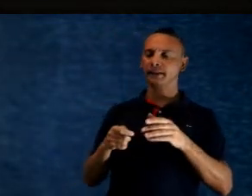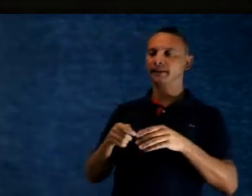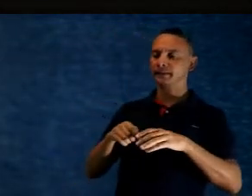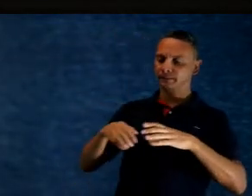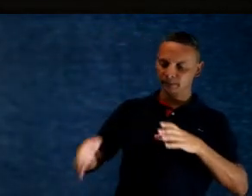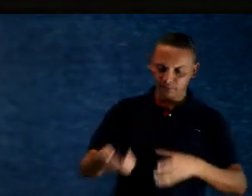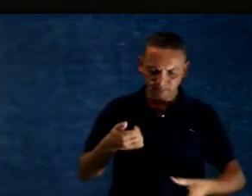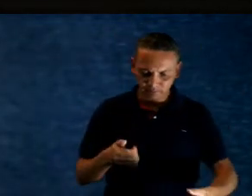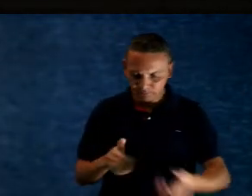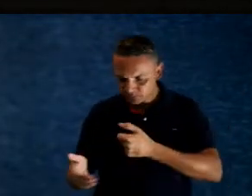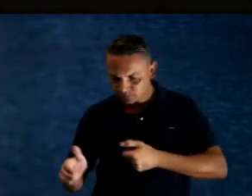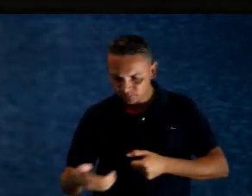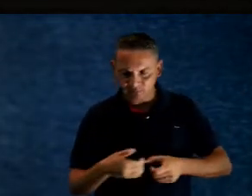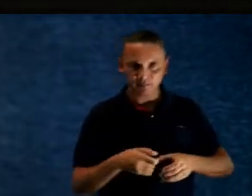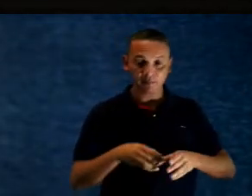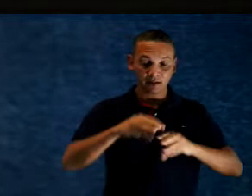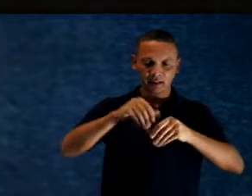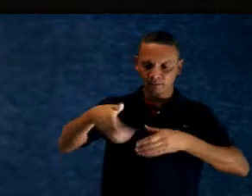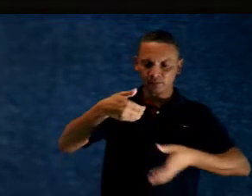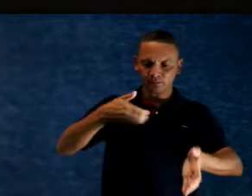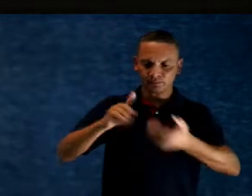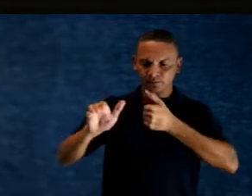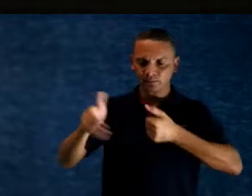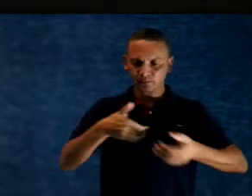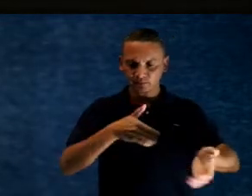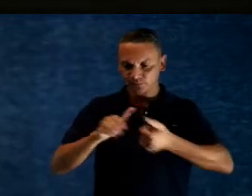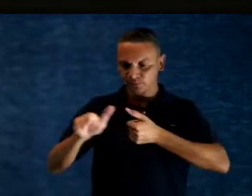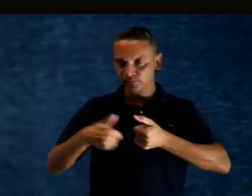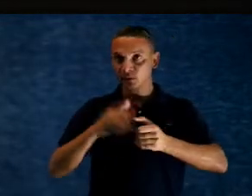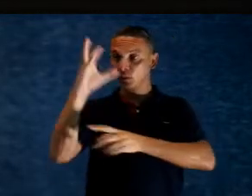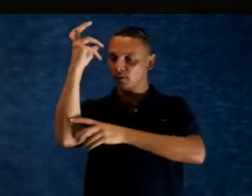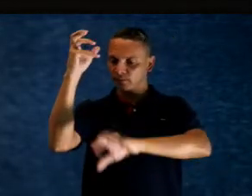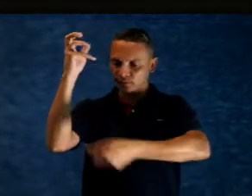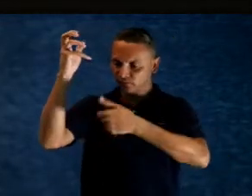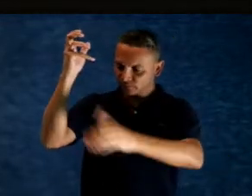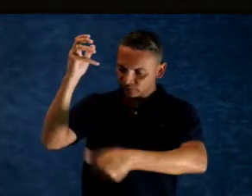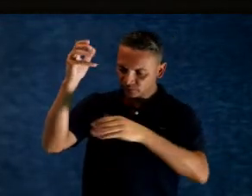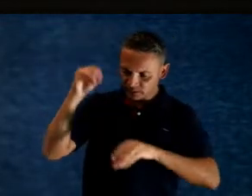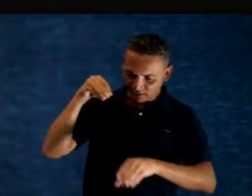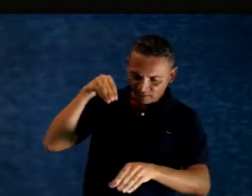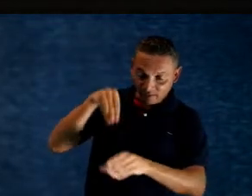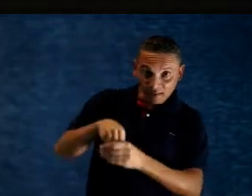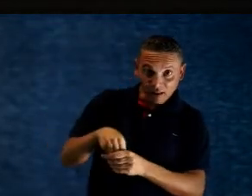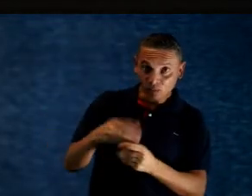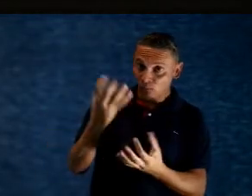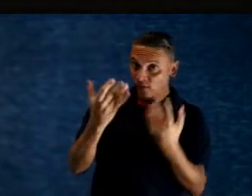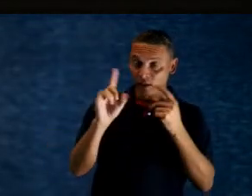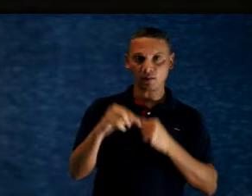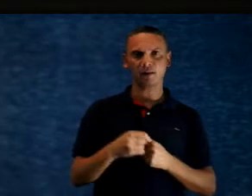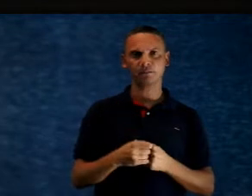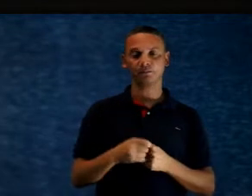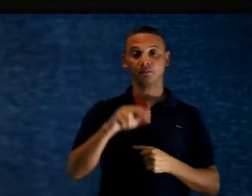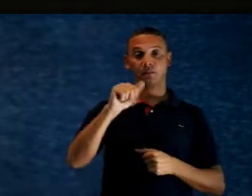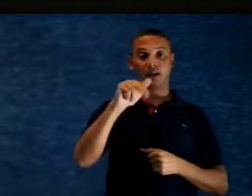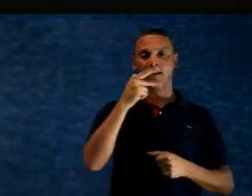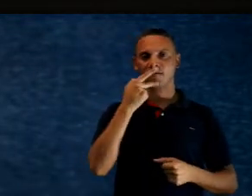queria me afundar. Na verdade, não conseguia identificar as minhas emoções. Elas simplesmente me dominavam